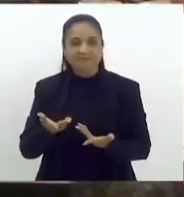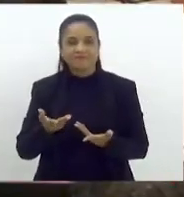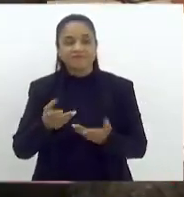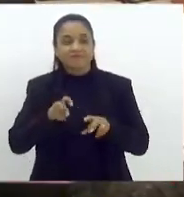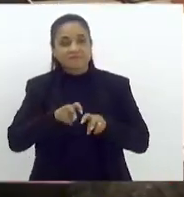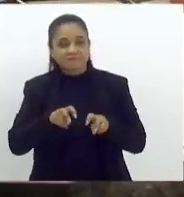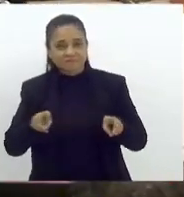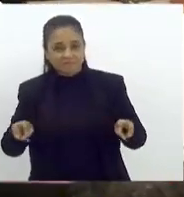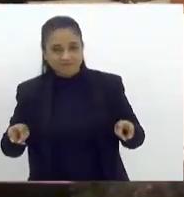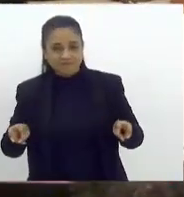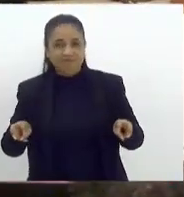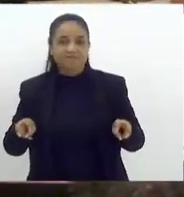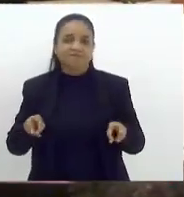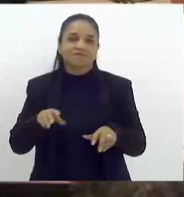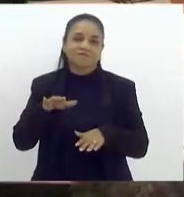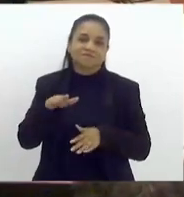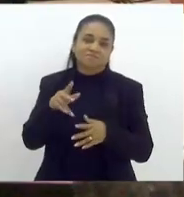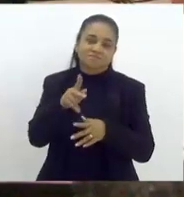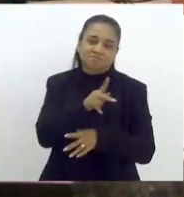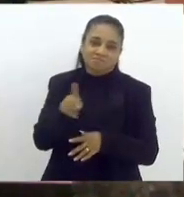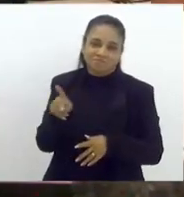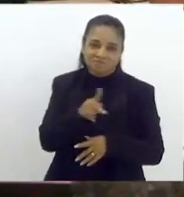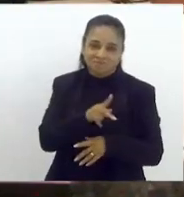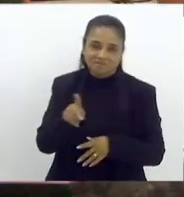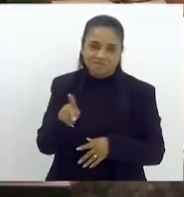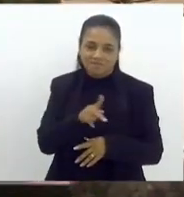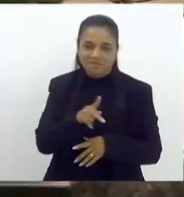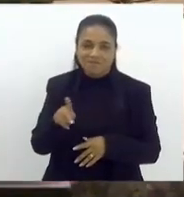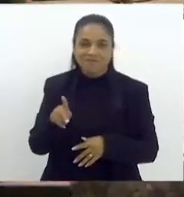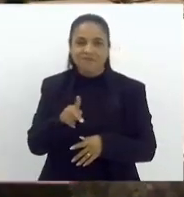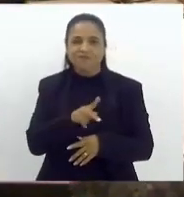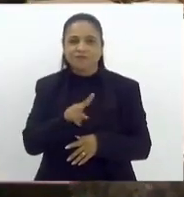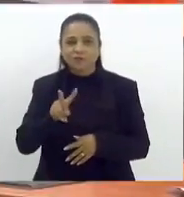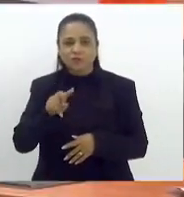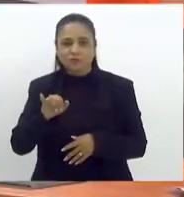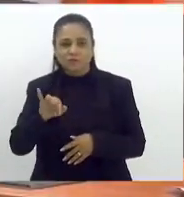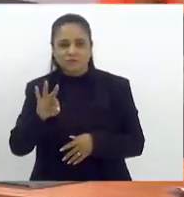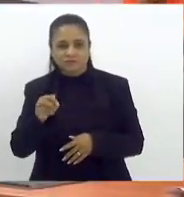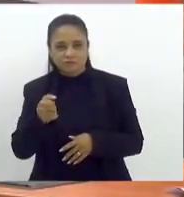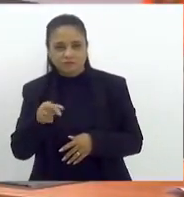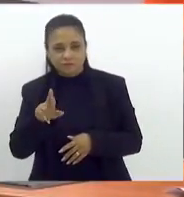também queria chamar meu professor rico neurótico